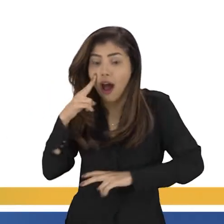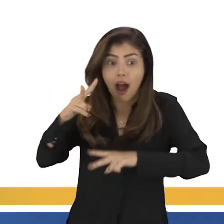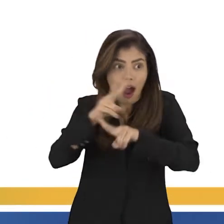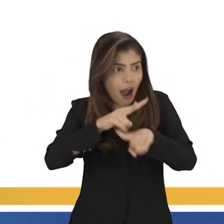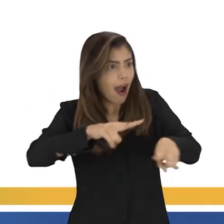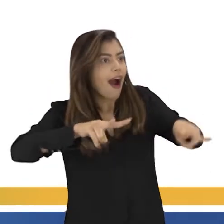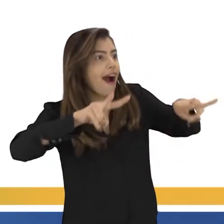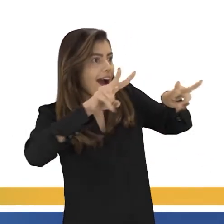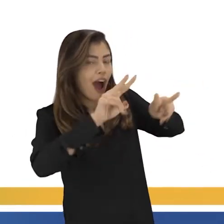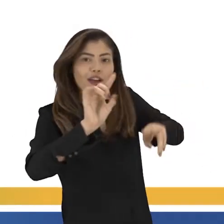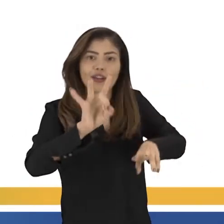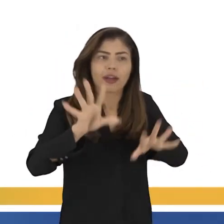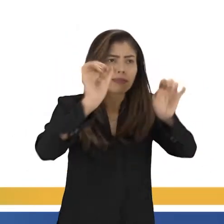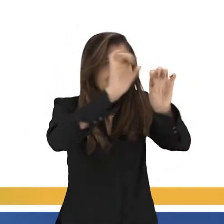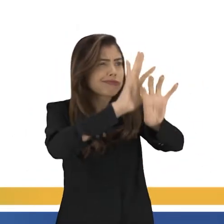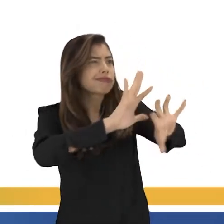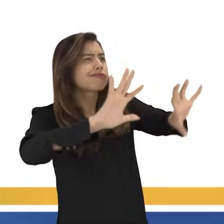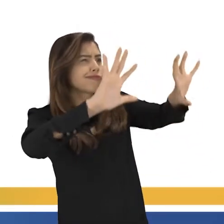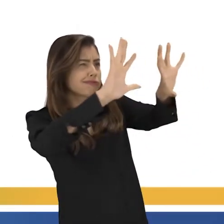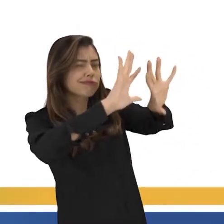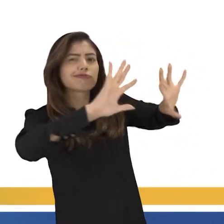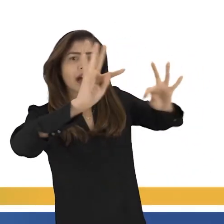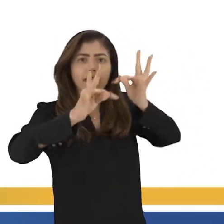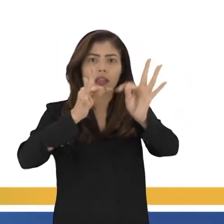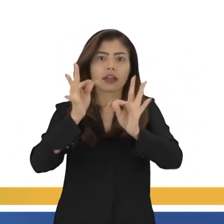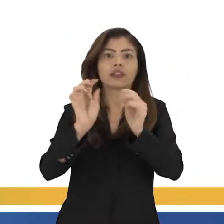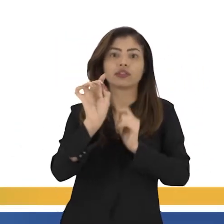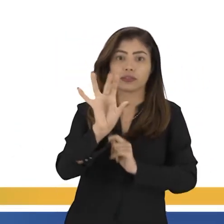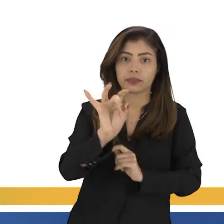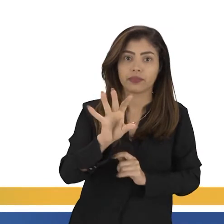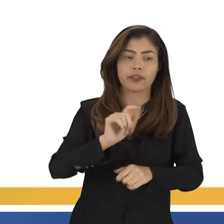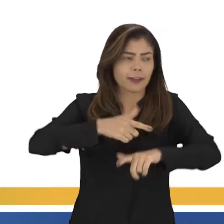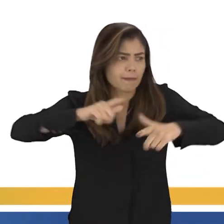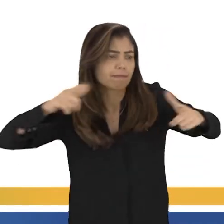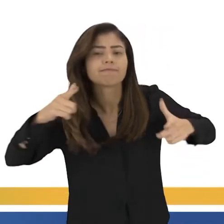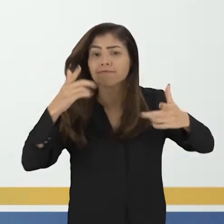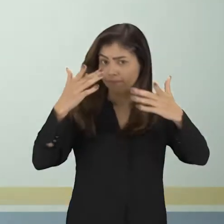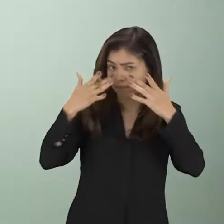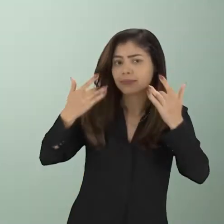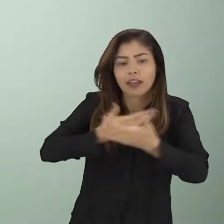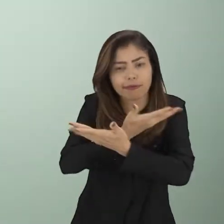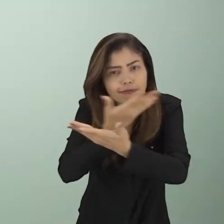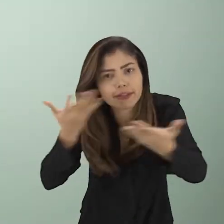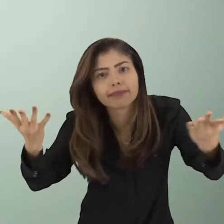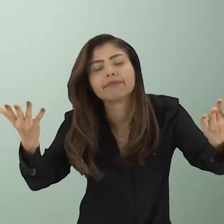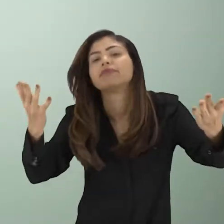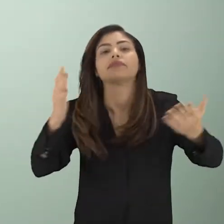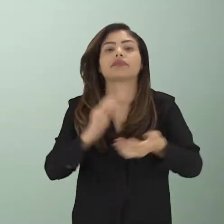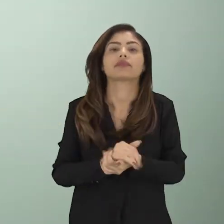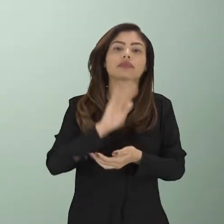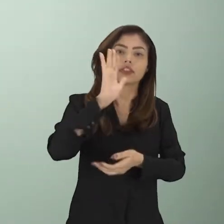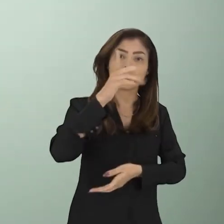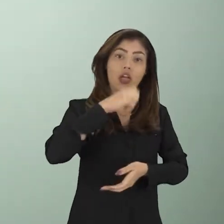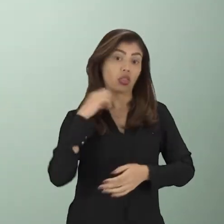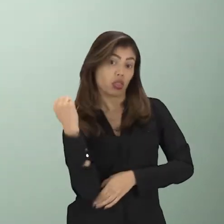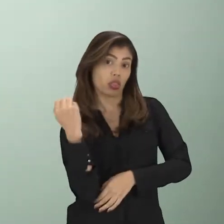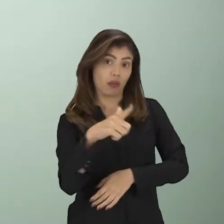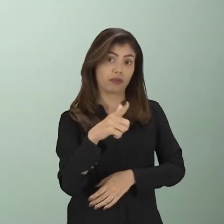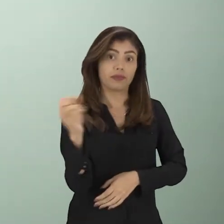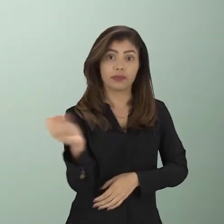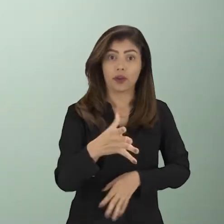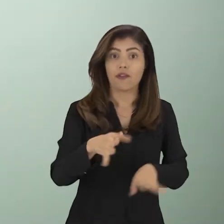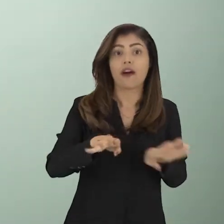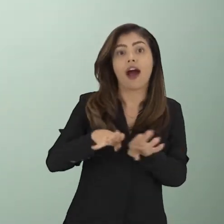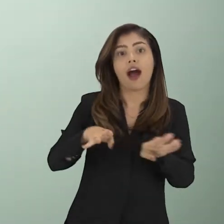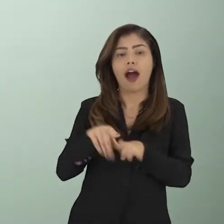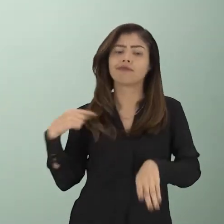só uma ilusão de ótica produzida por efeitos tecnológicos, que traria grandes espetáculos. Então já sinaliza uma nova mudança na